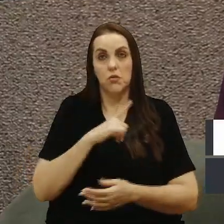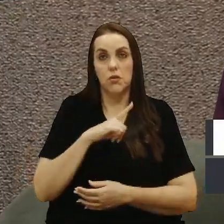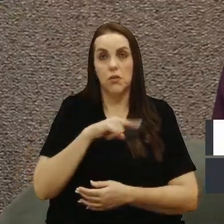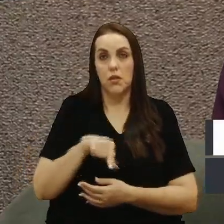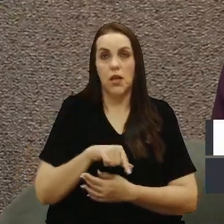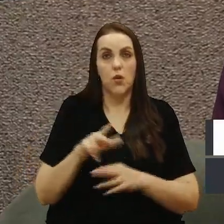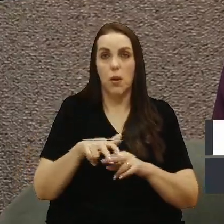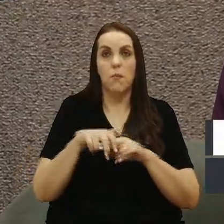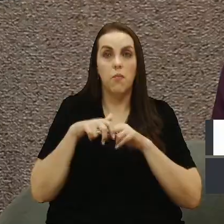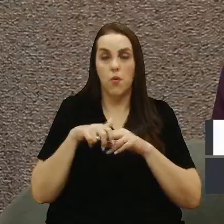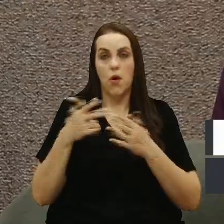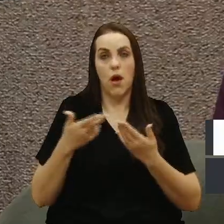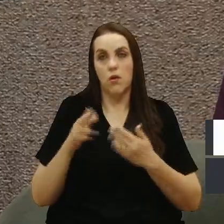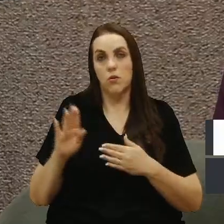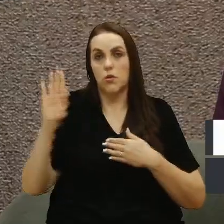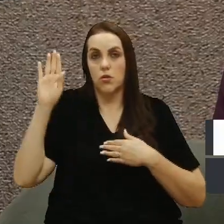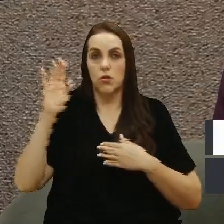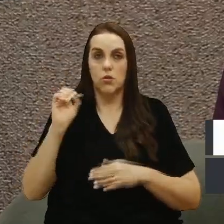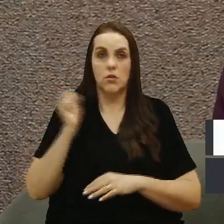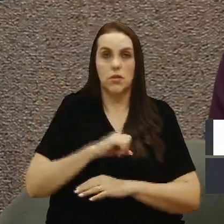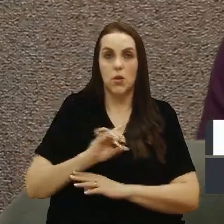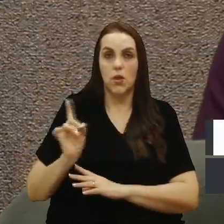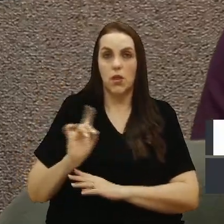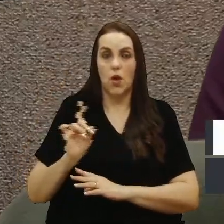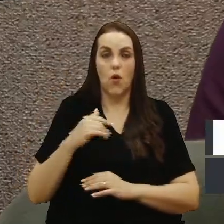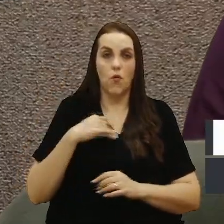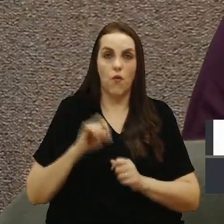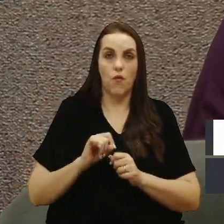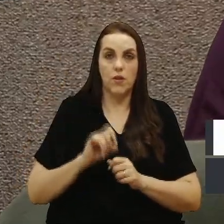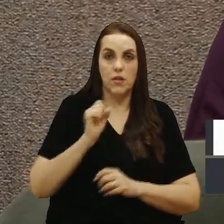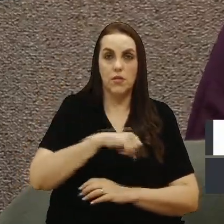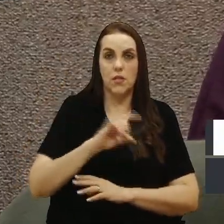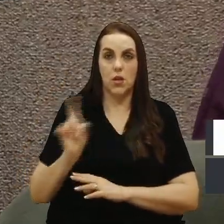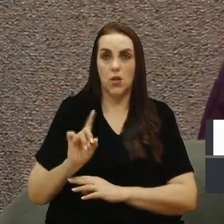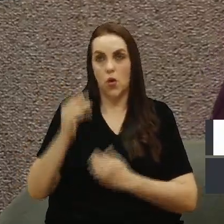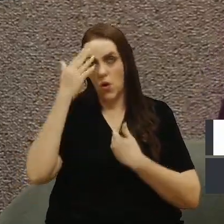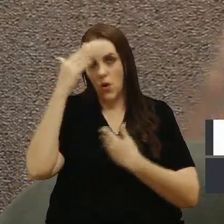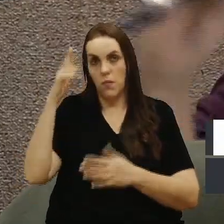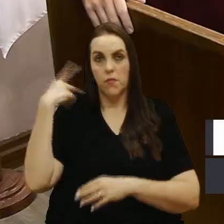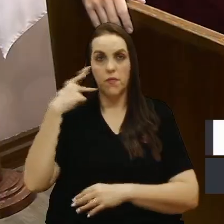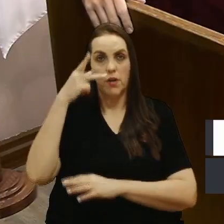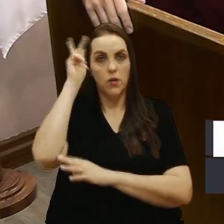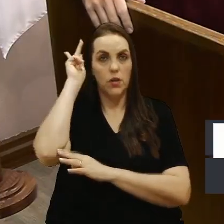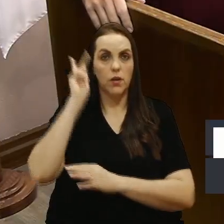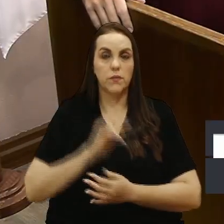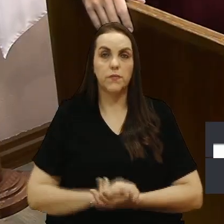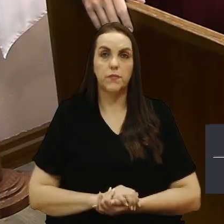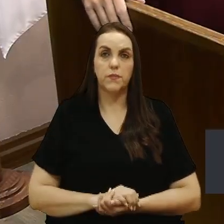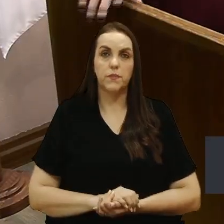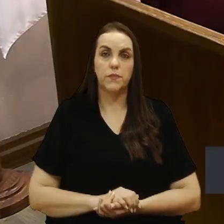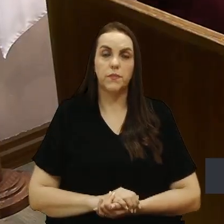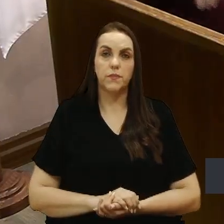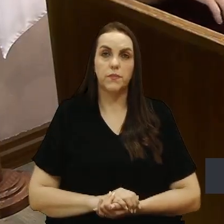causa de uma candidatura ou não, que eu vou fazê-lo ou não. Obrigada, vereador Iago.